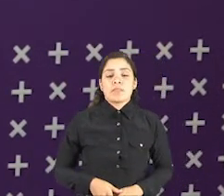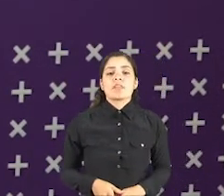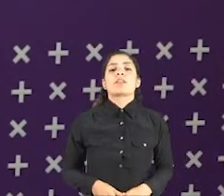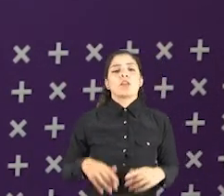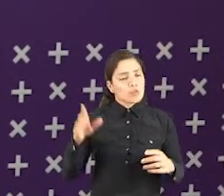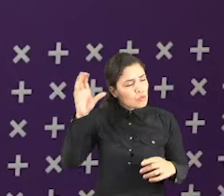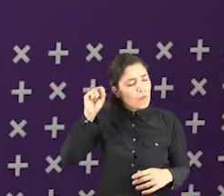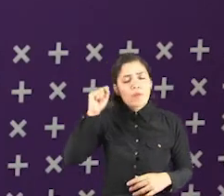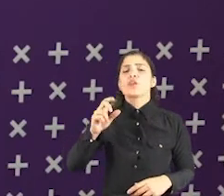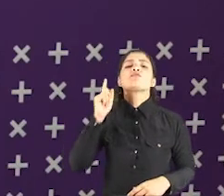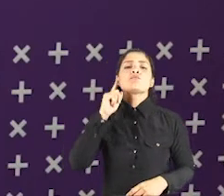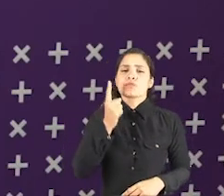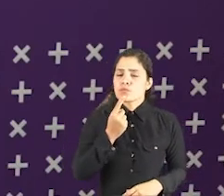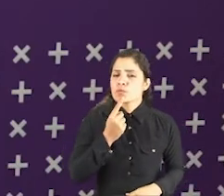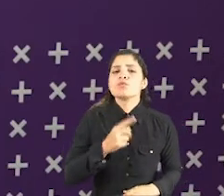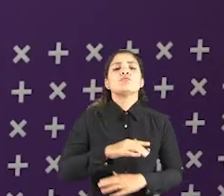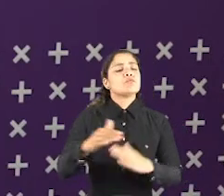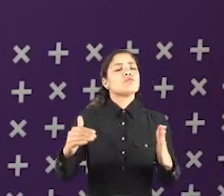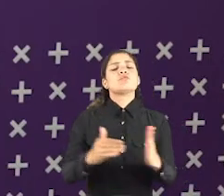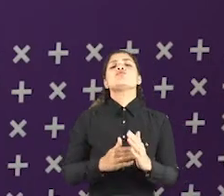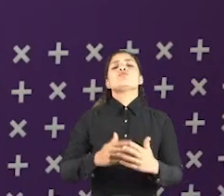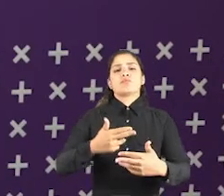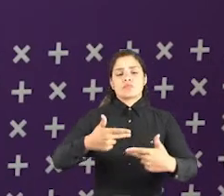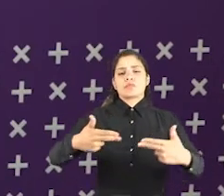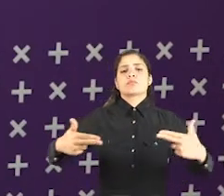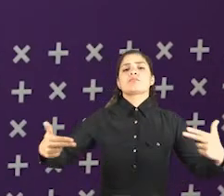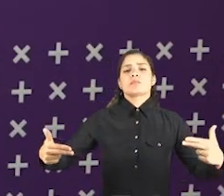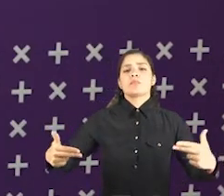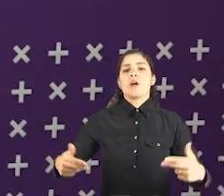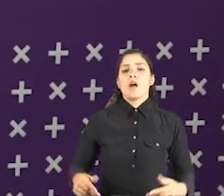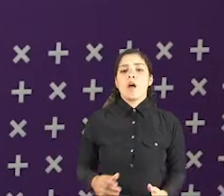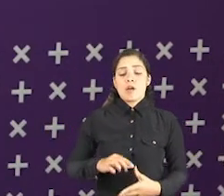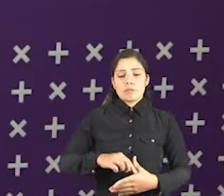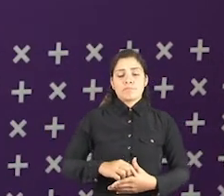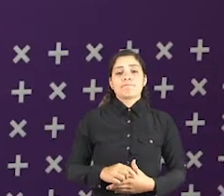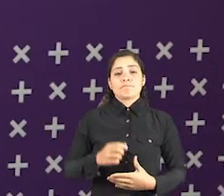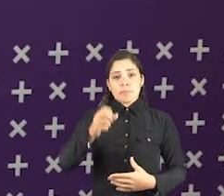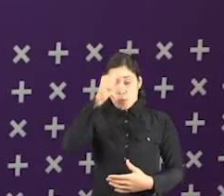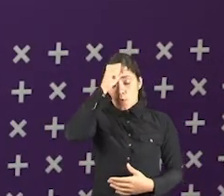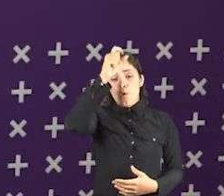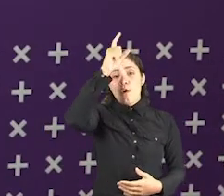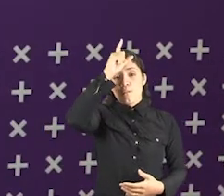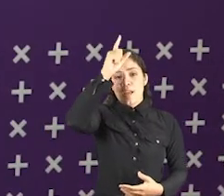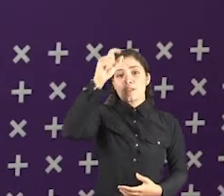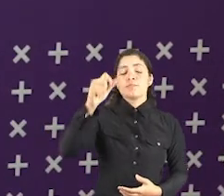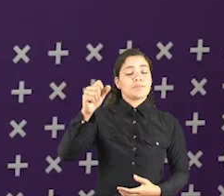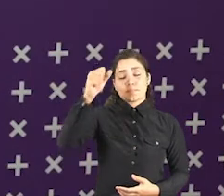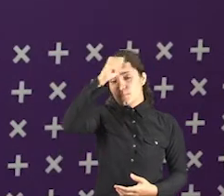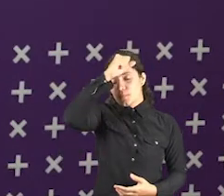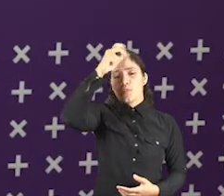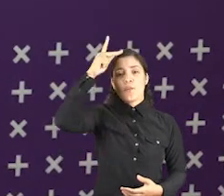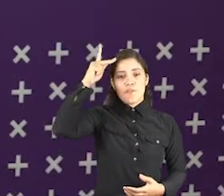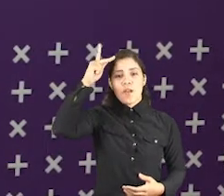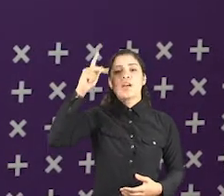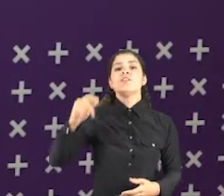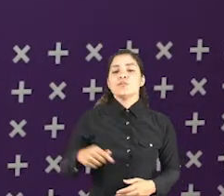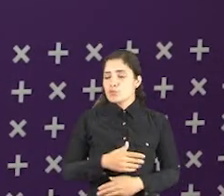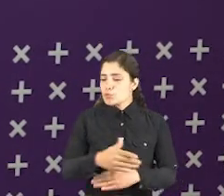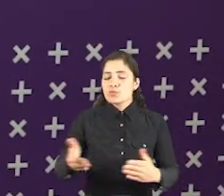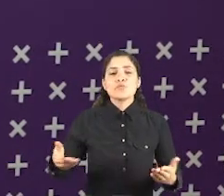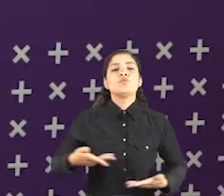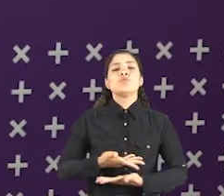governança para uma audiência com público europeu já é algo que está ali entronizado você já atuam com